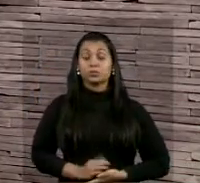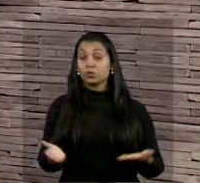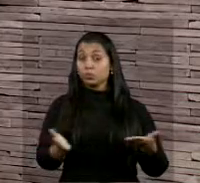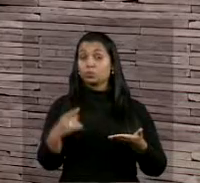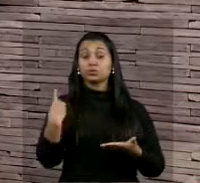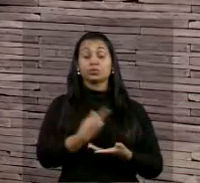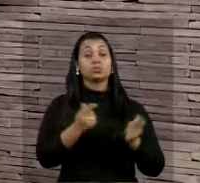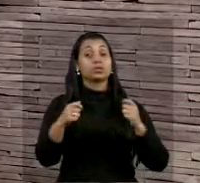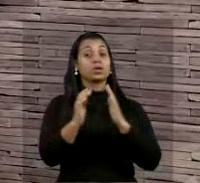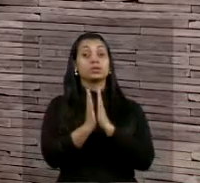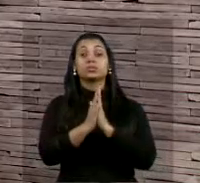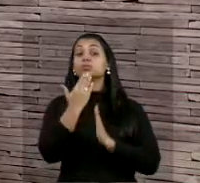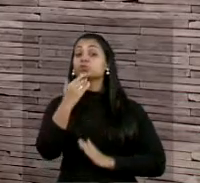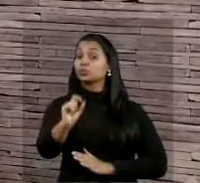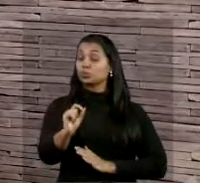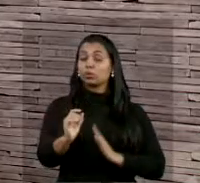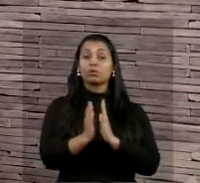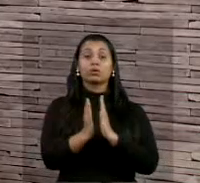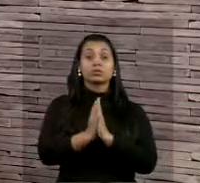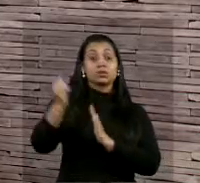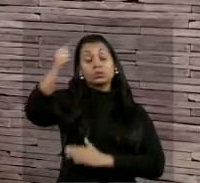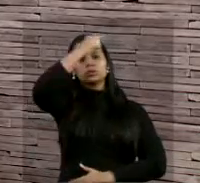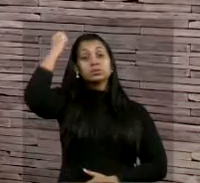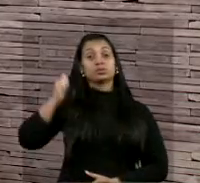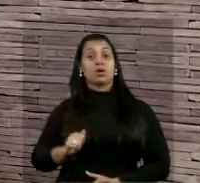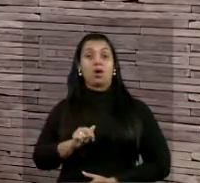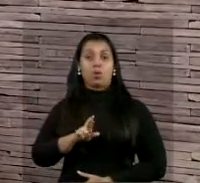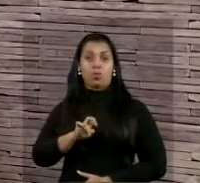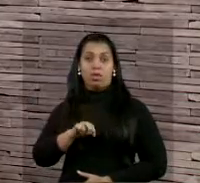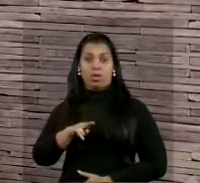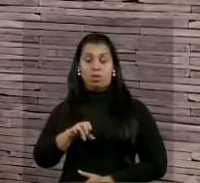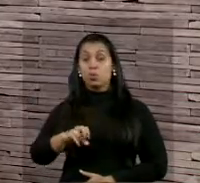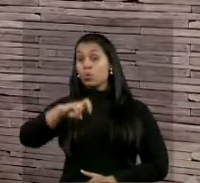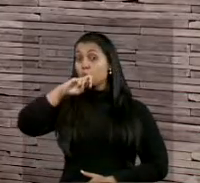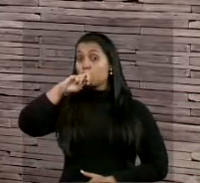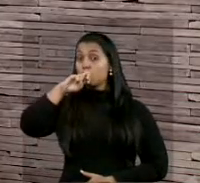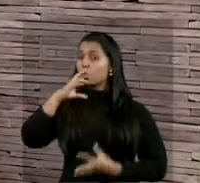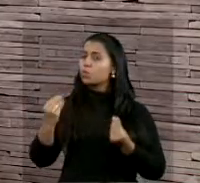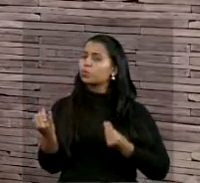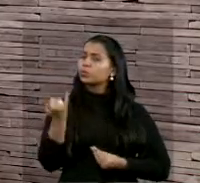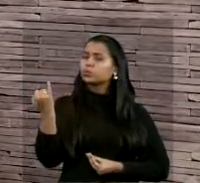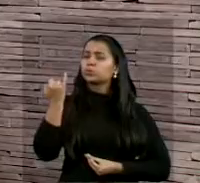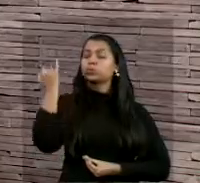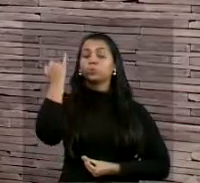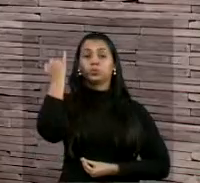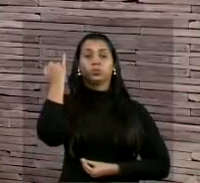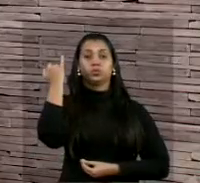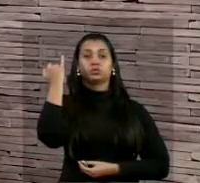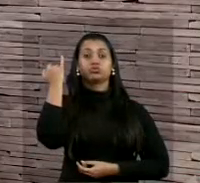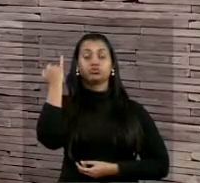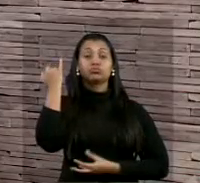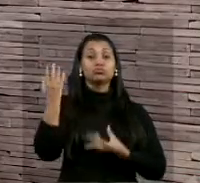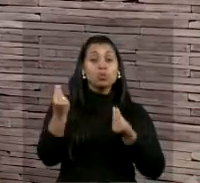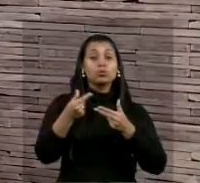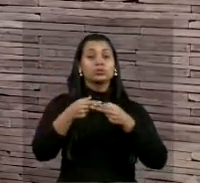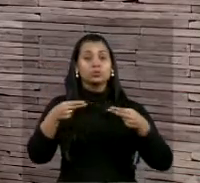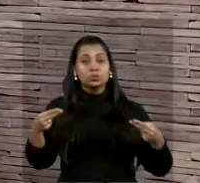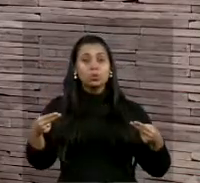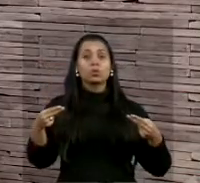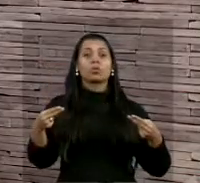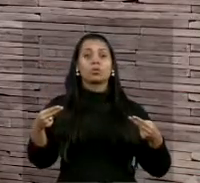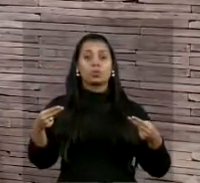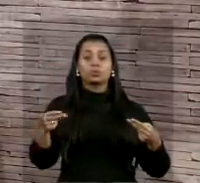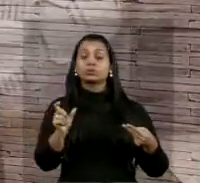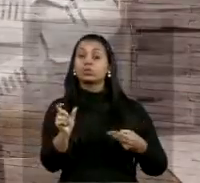Hoje nós rezamos pedindo a intercessão de Santo Aurélio, que foi um bispo muito importante. E muitas fontes